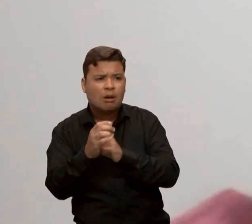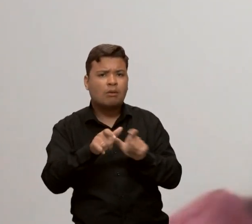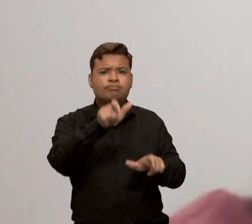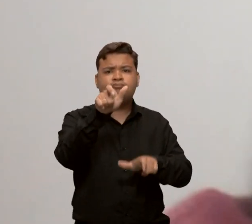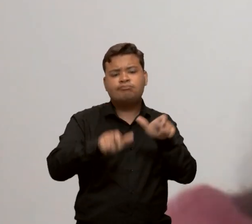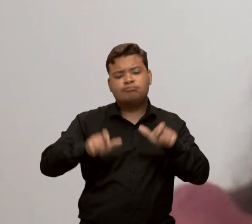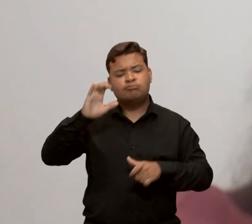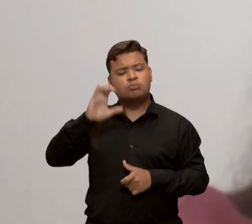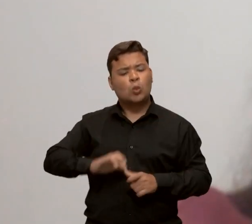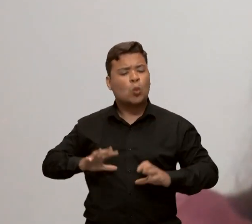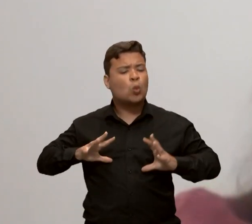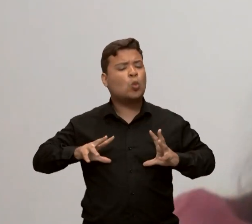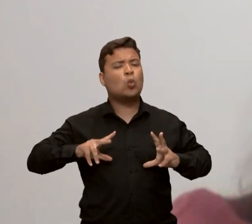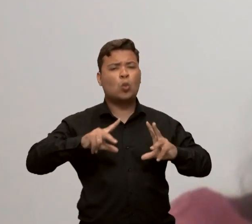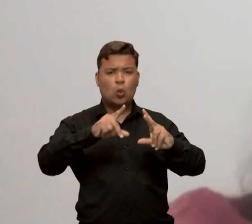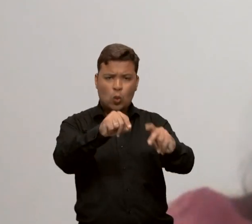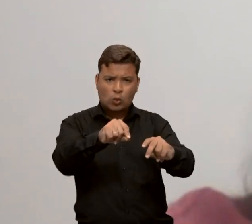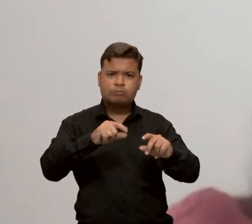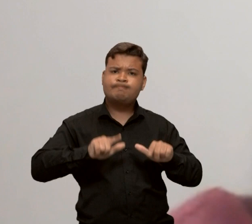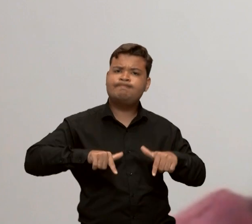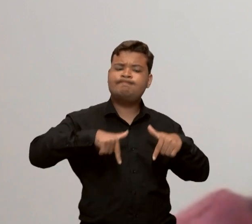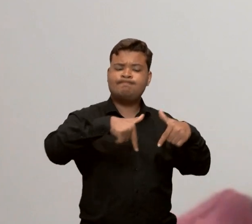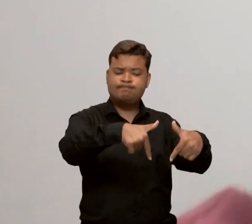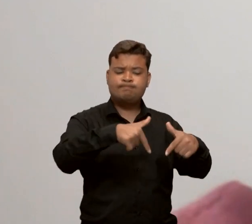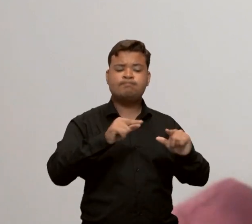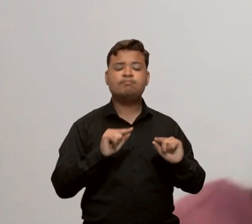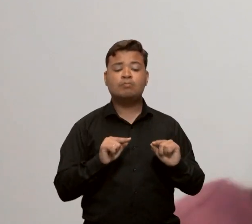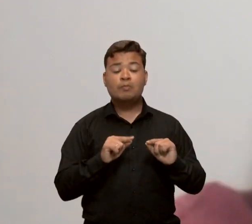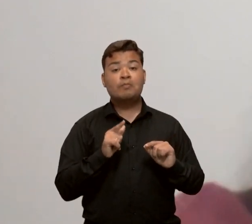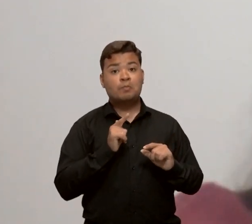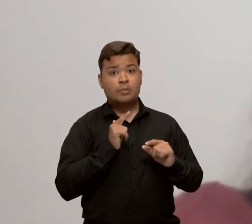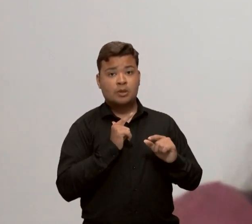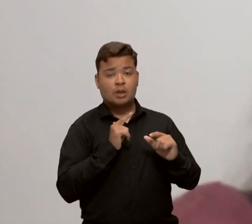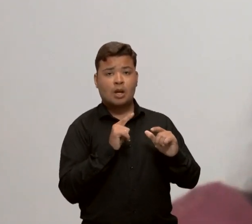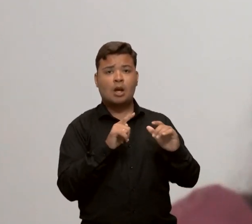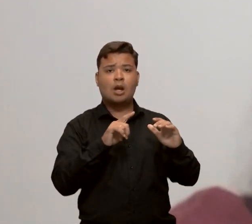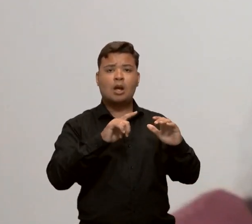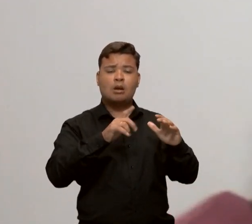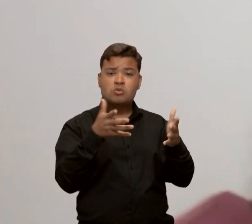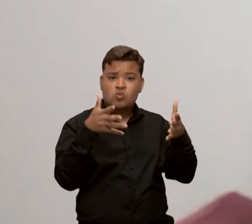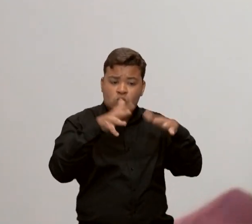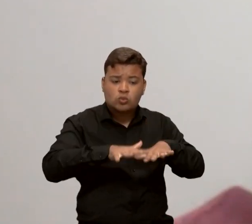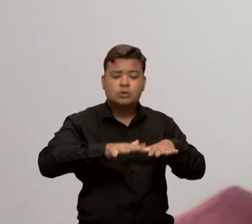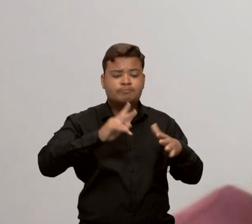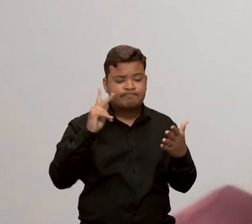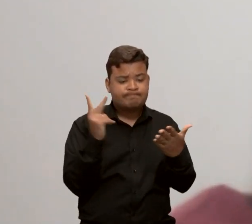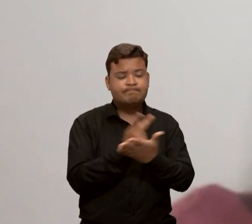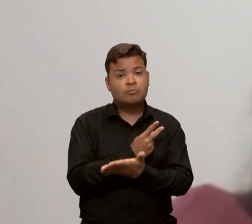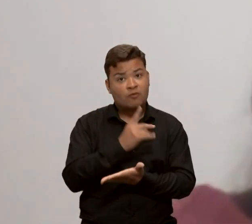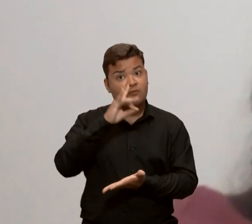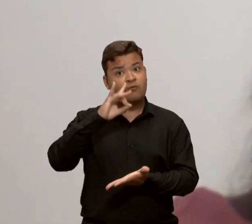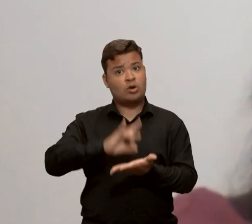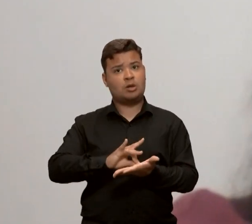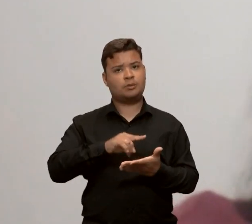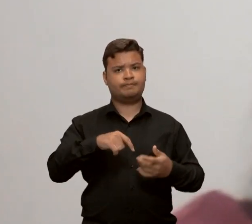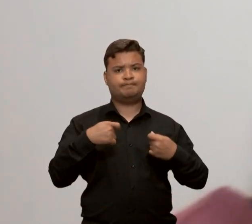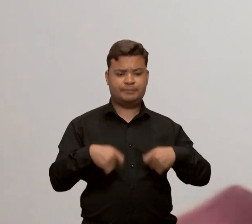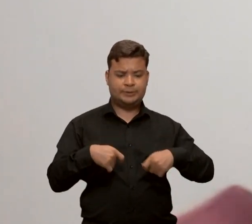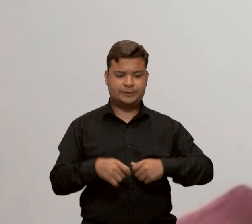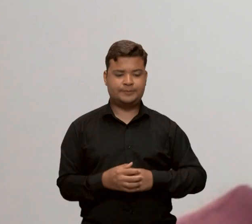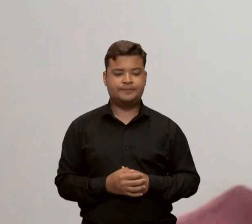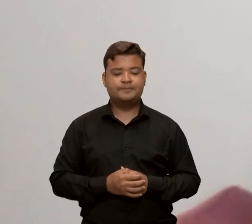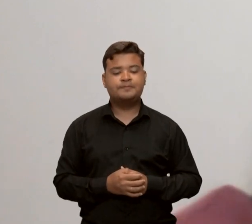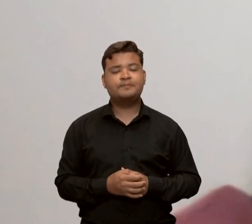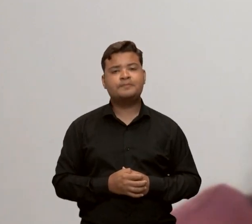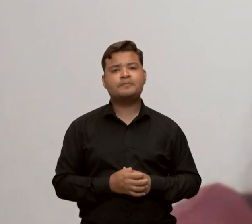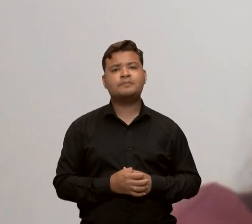que trazer essa inclusão, fazer ela acontecer de fato, né, em todos os espaços, né,